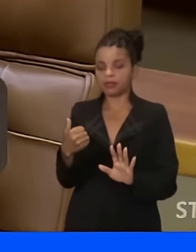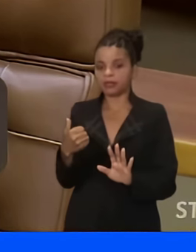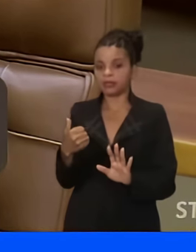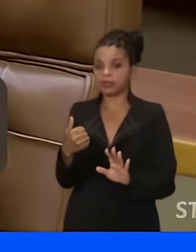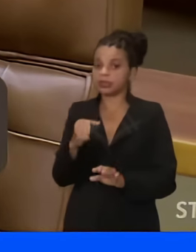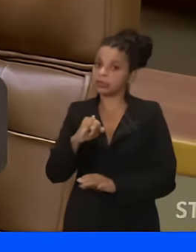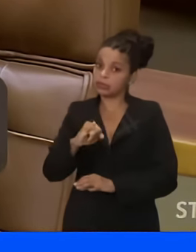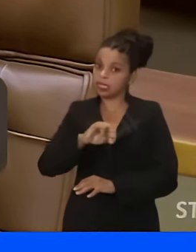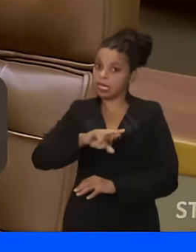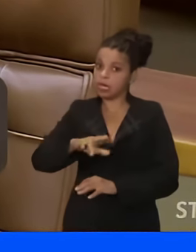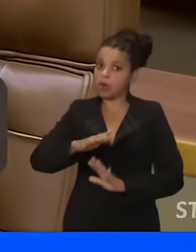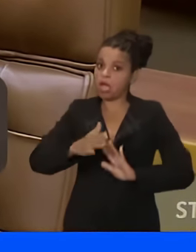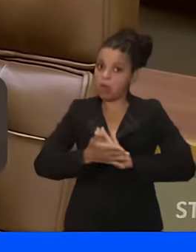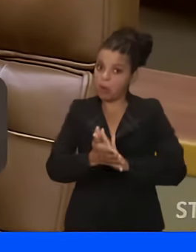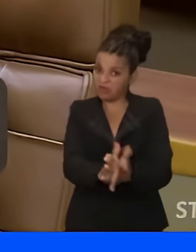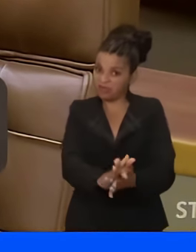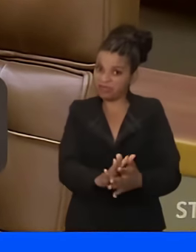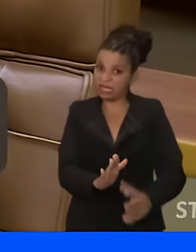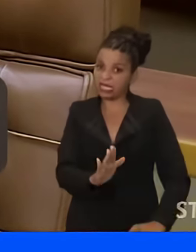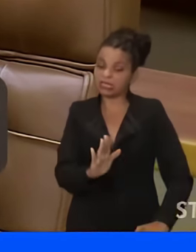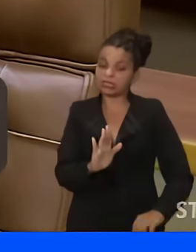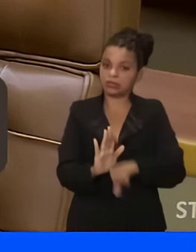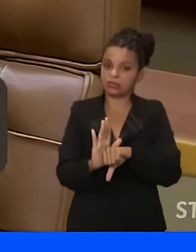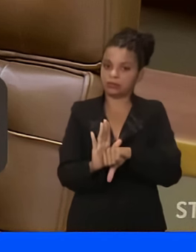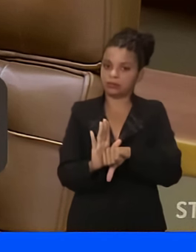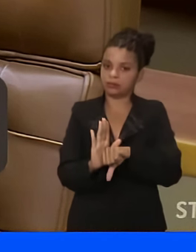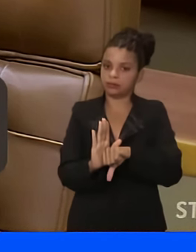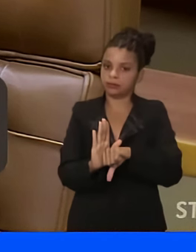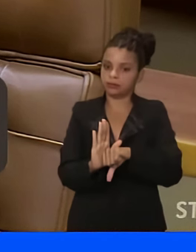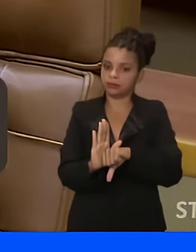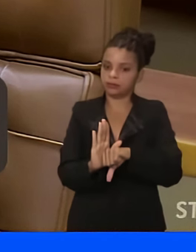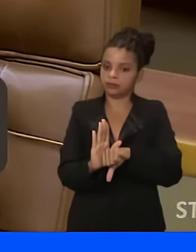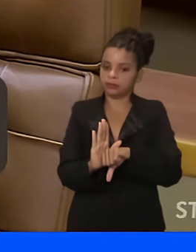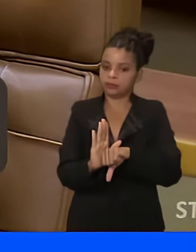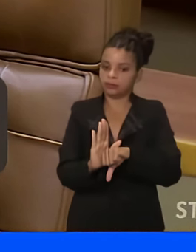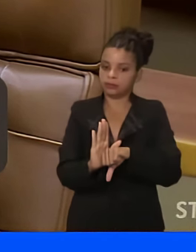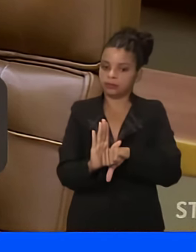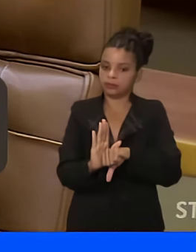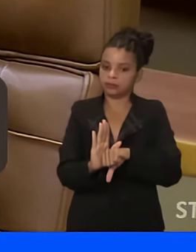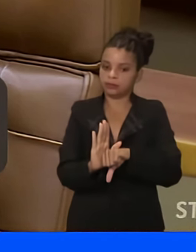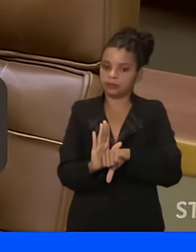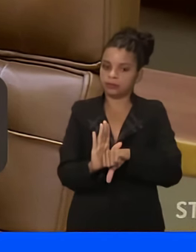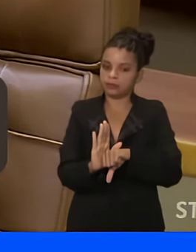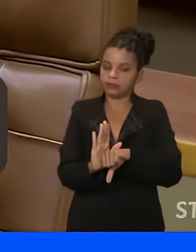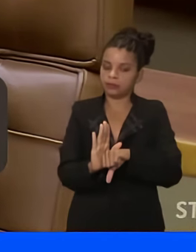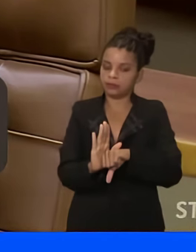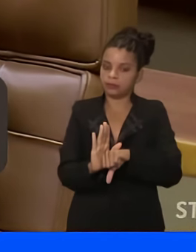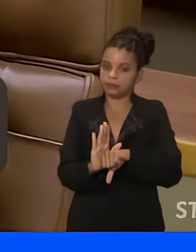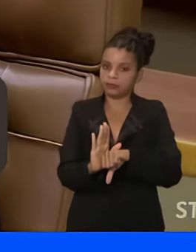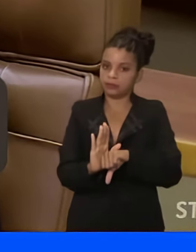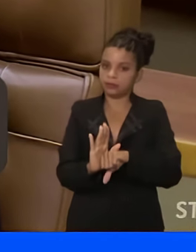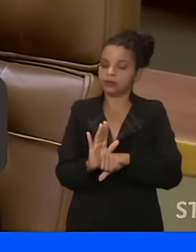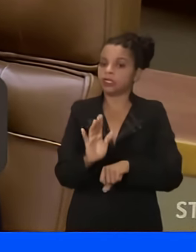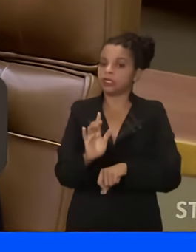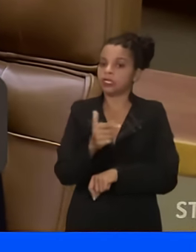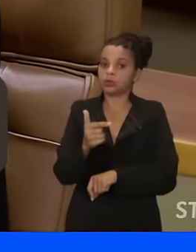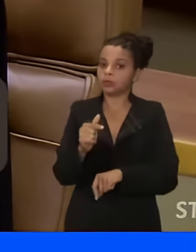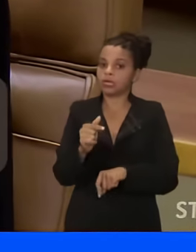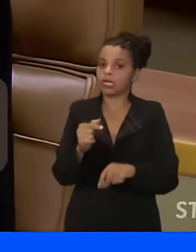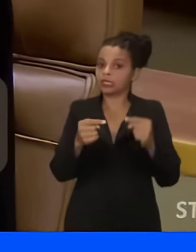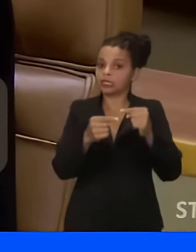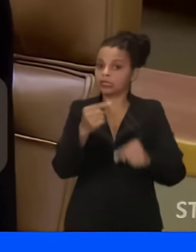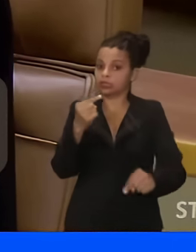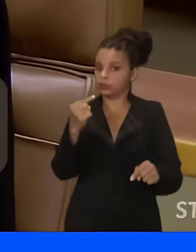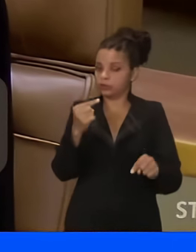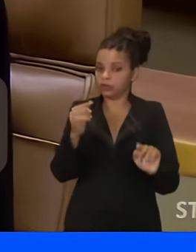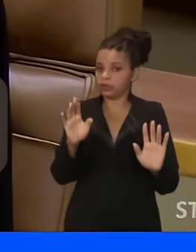de natureza criminal. Eu acho que, por isso, não há divergência nesse ponto, mas sim no momento em que